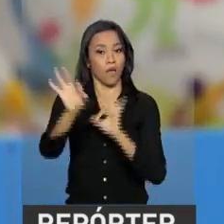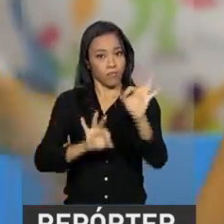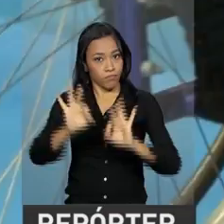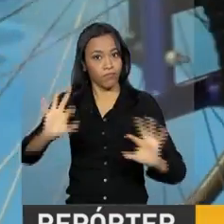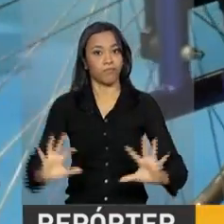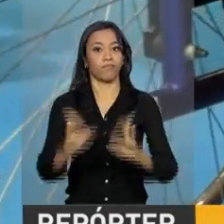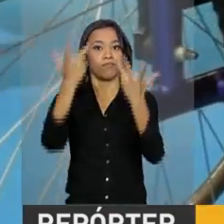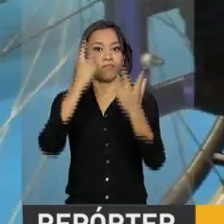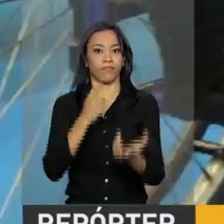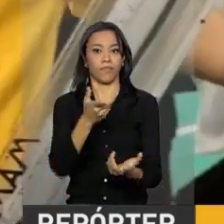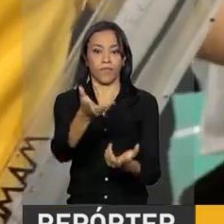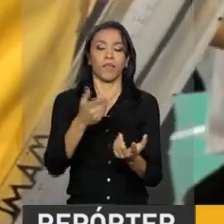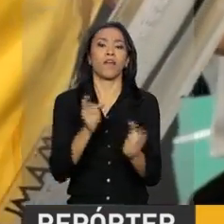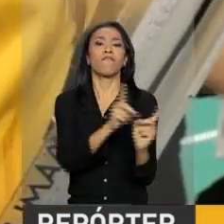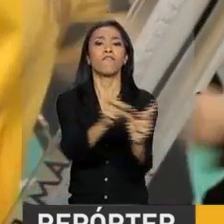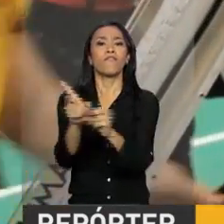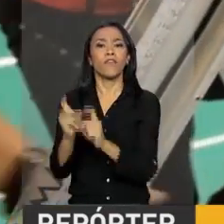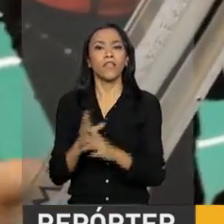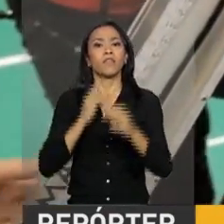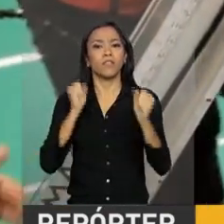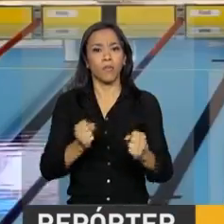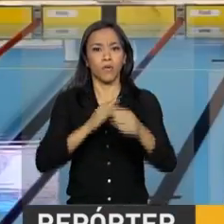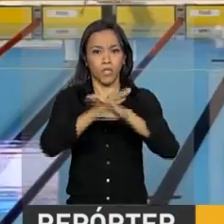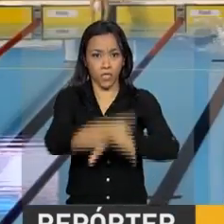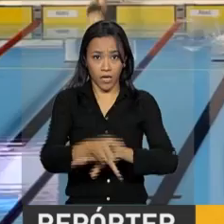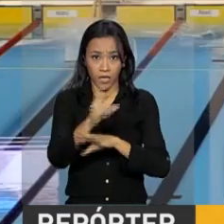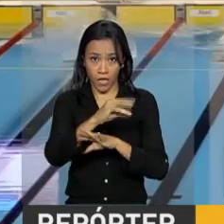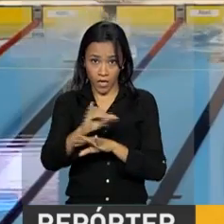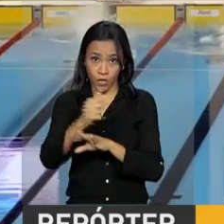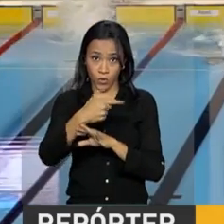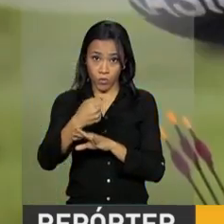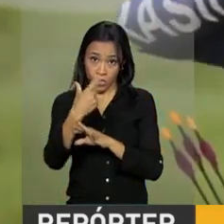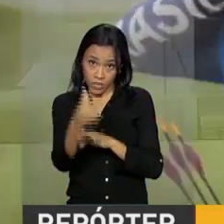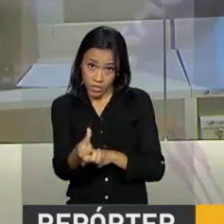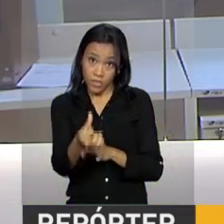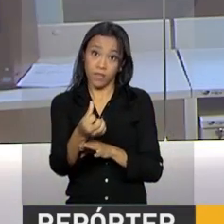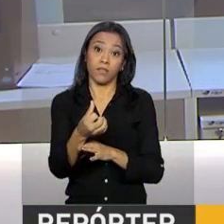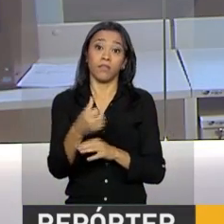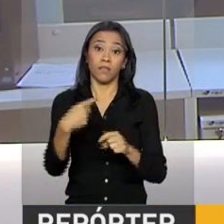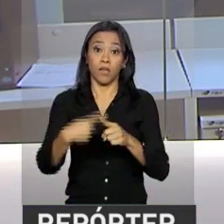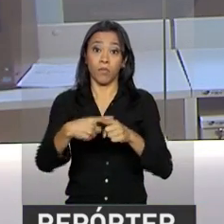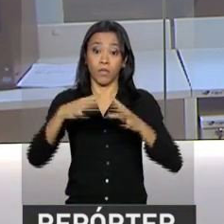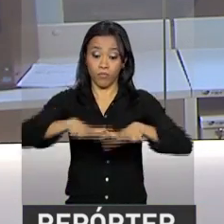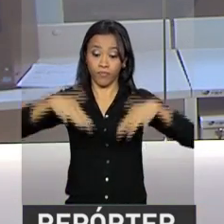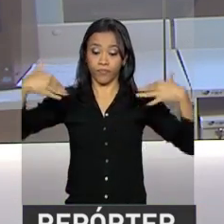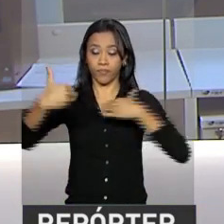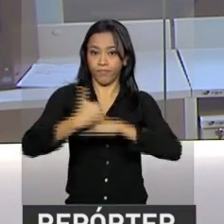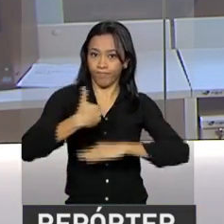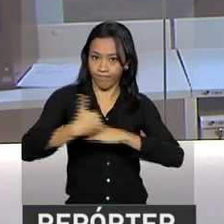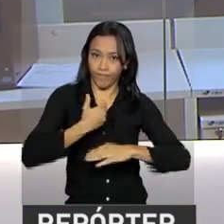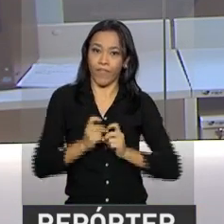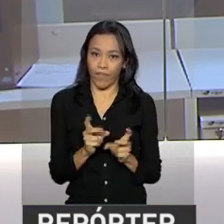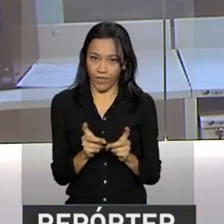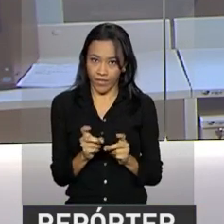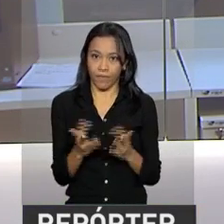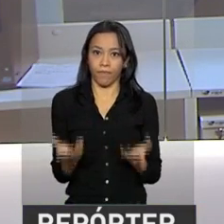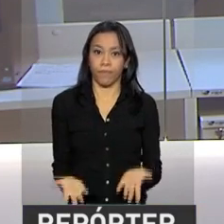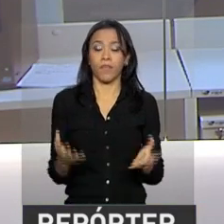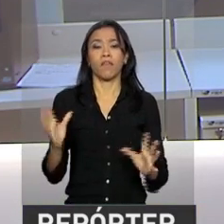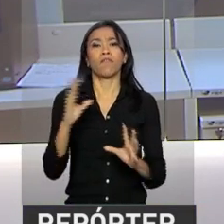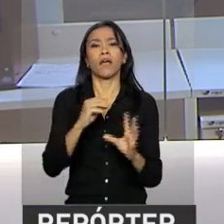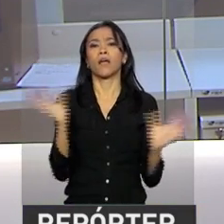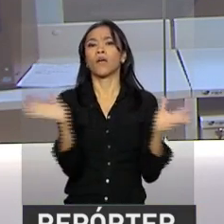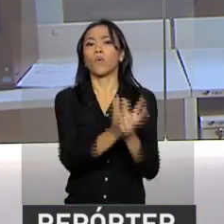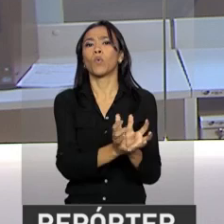evento os ingressos estão à venda na página da Rio 2016 e também nas bilheterias as paralimpíadas tão reunirá